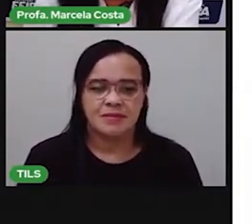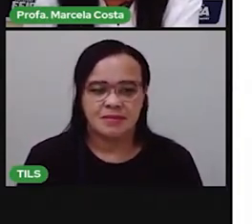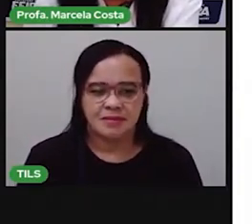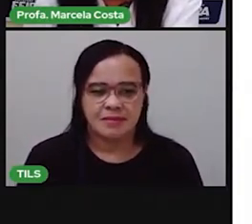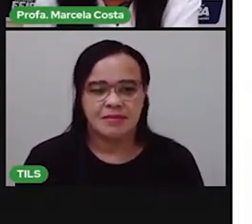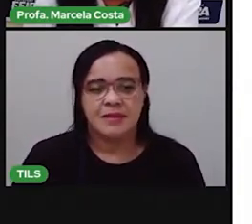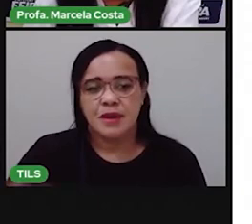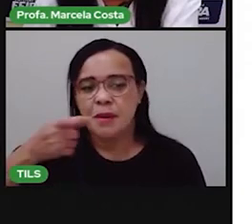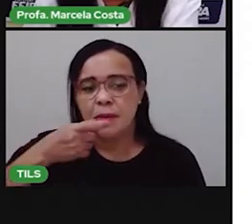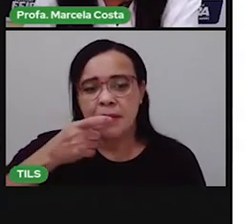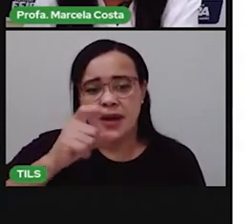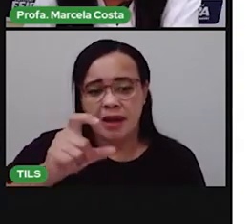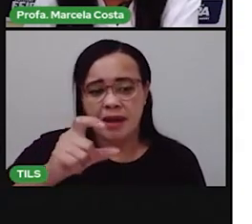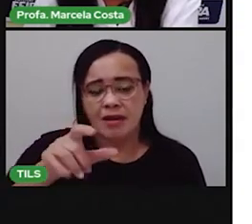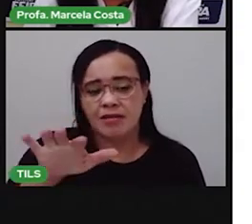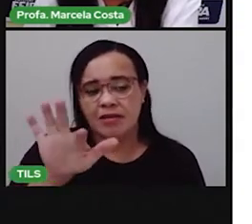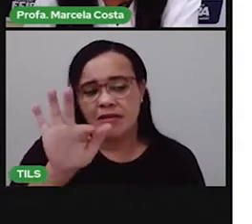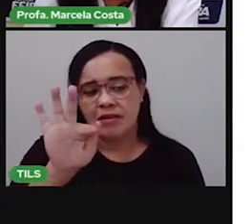É a palavra